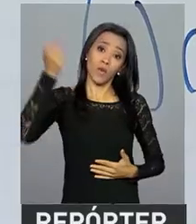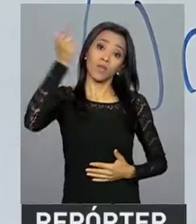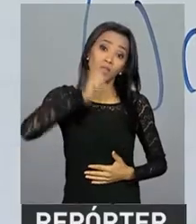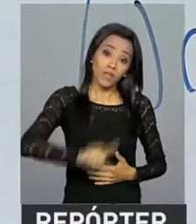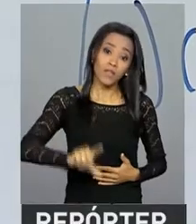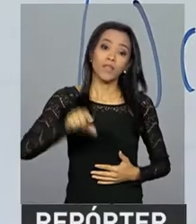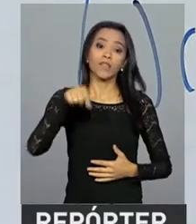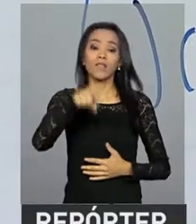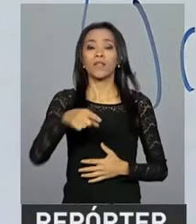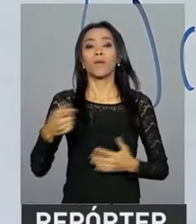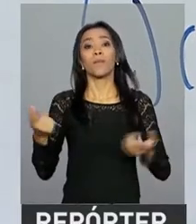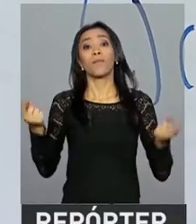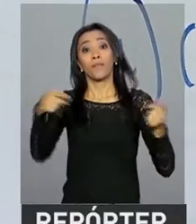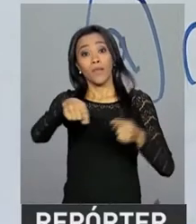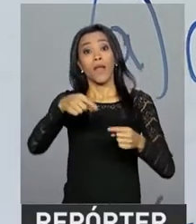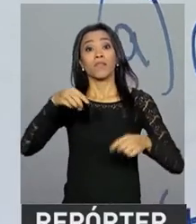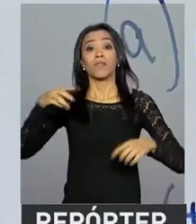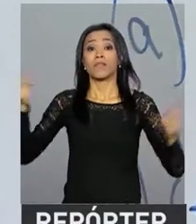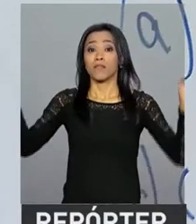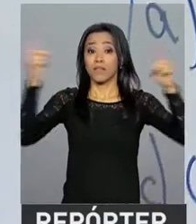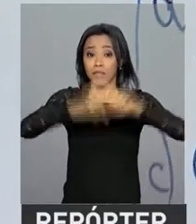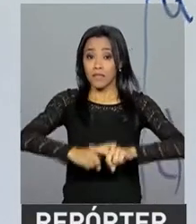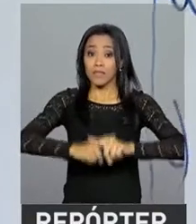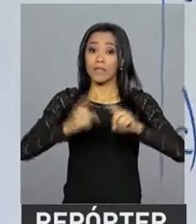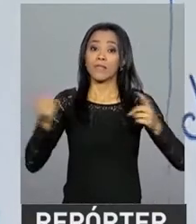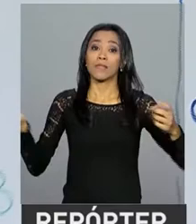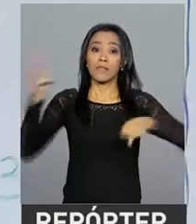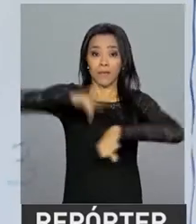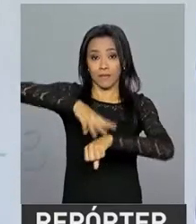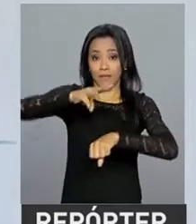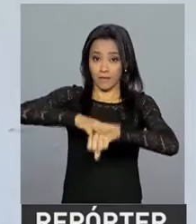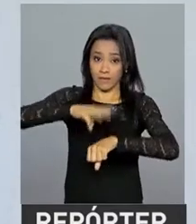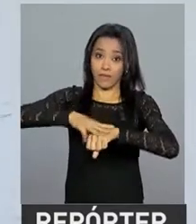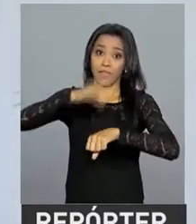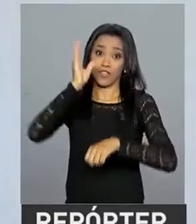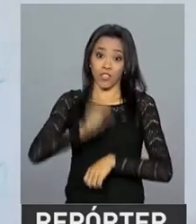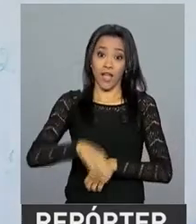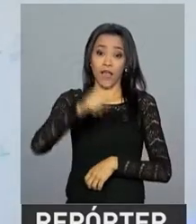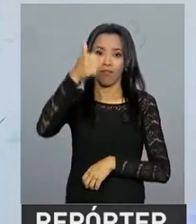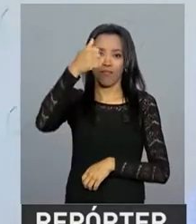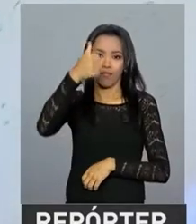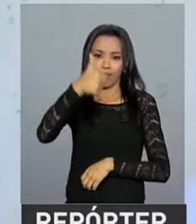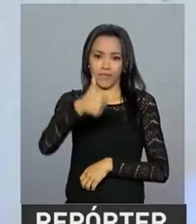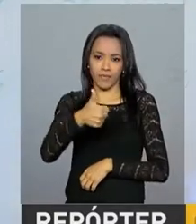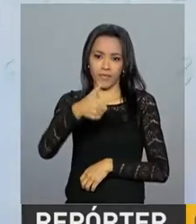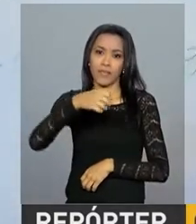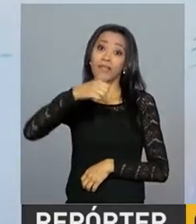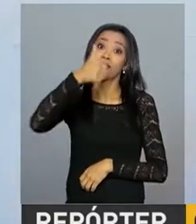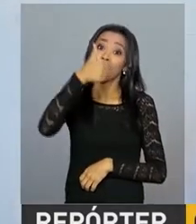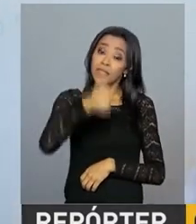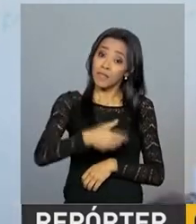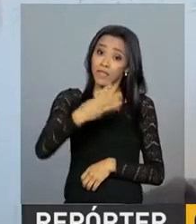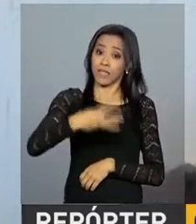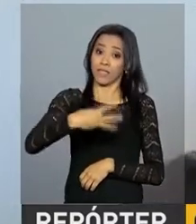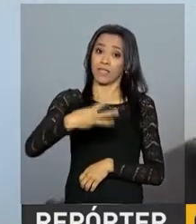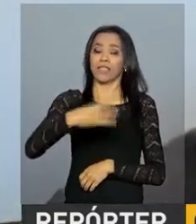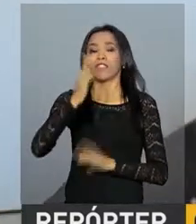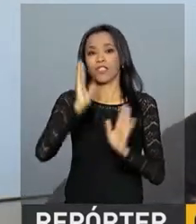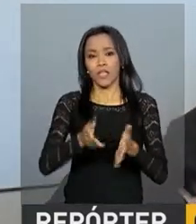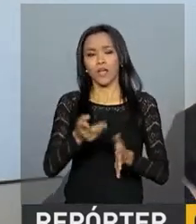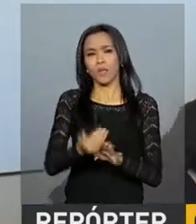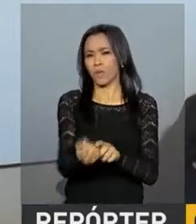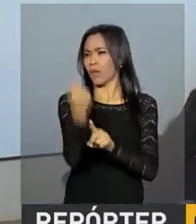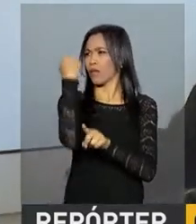A Olimpíada Brasileira de Matemática das Escolas Públicas já está na 13ª edição. Ano passado foram